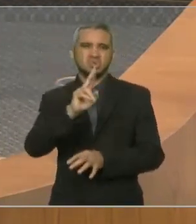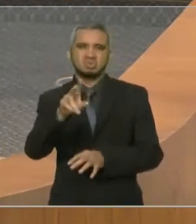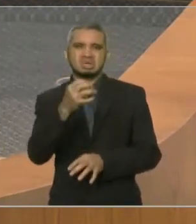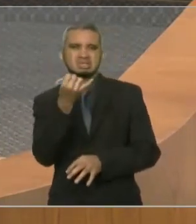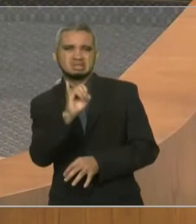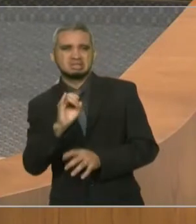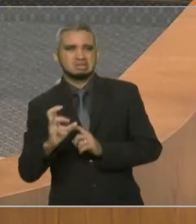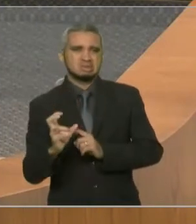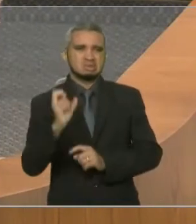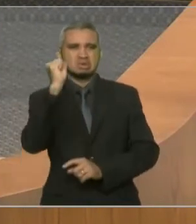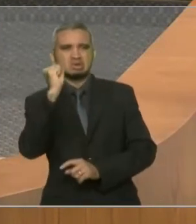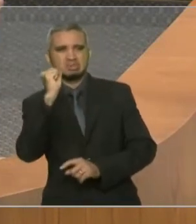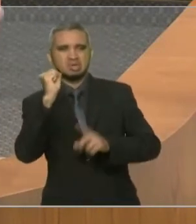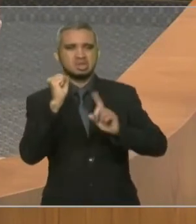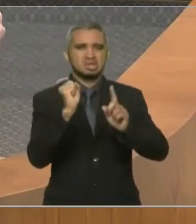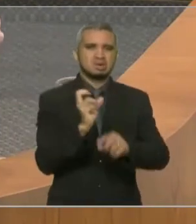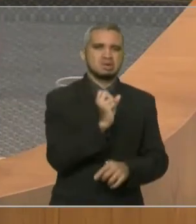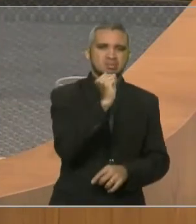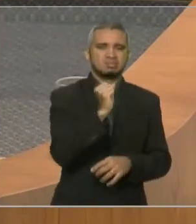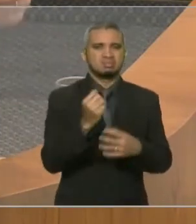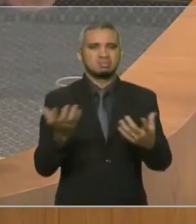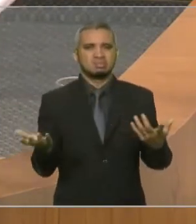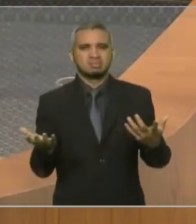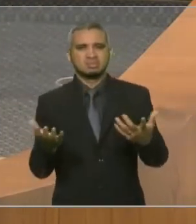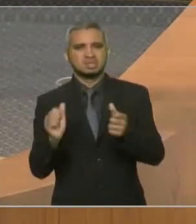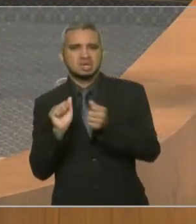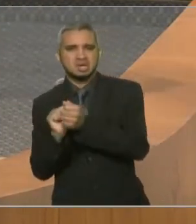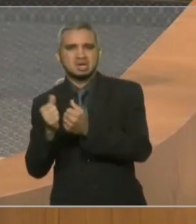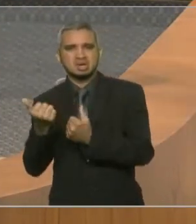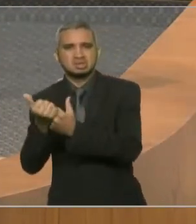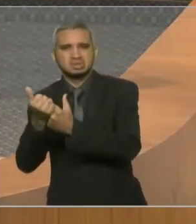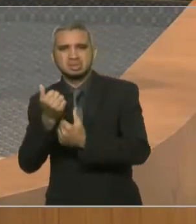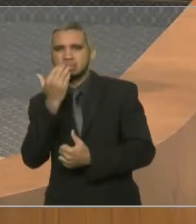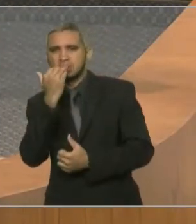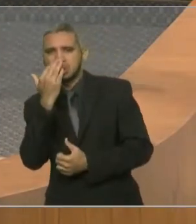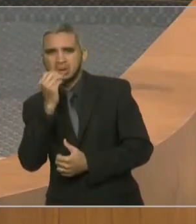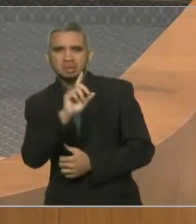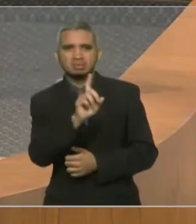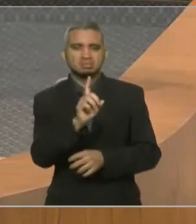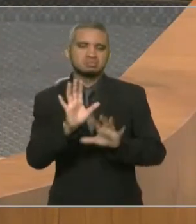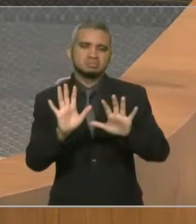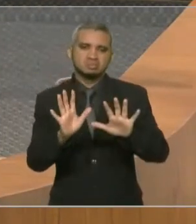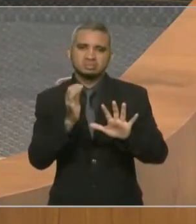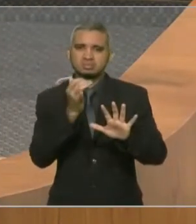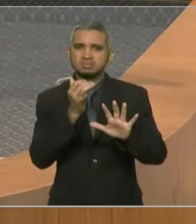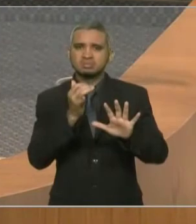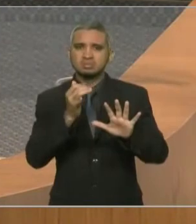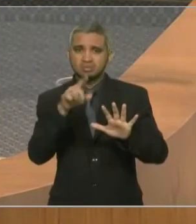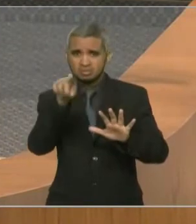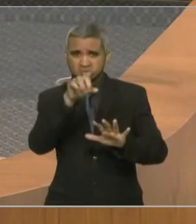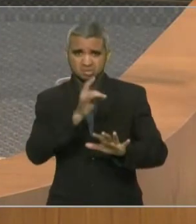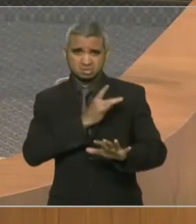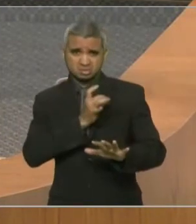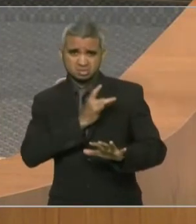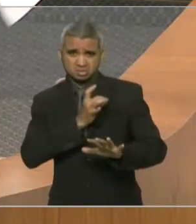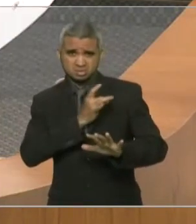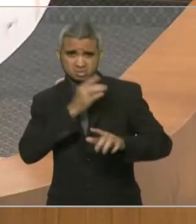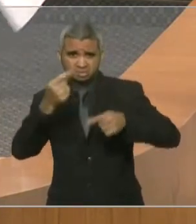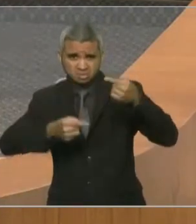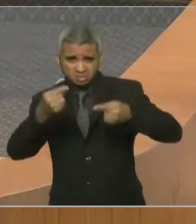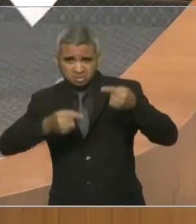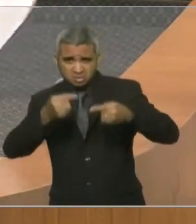Sarney anti-Sarney. A nova política é debater as coisas. Então, já que estão com medo de debater a ampliação do programa para esses